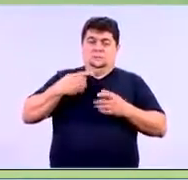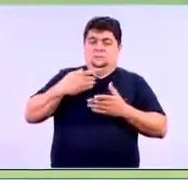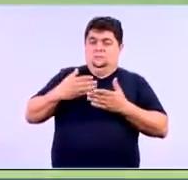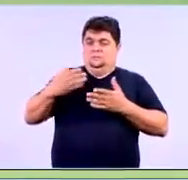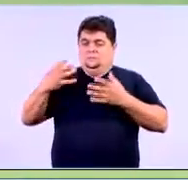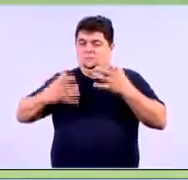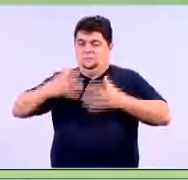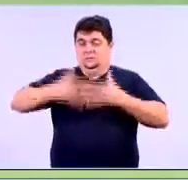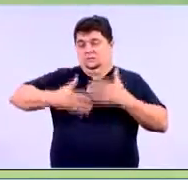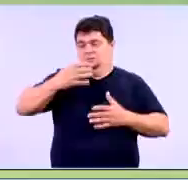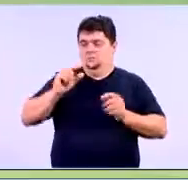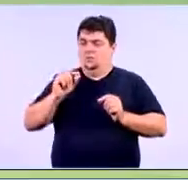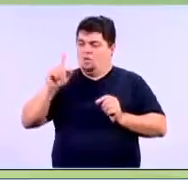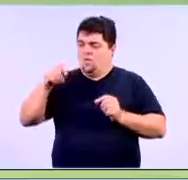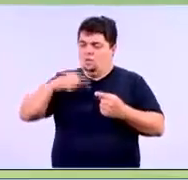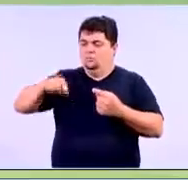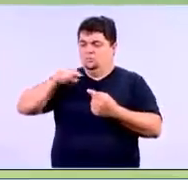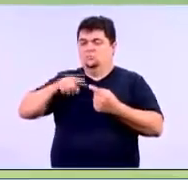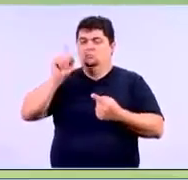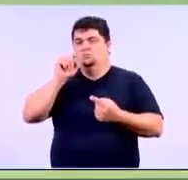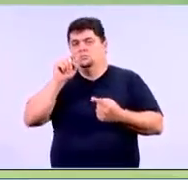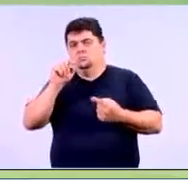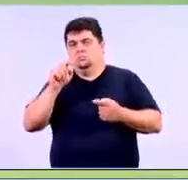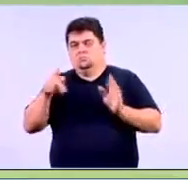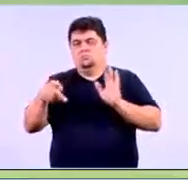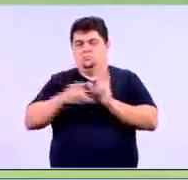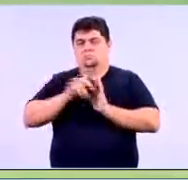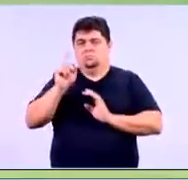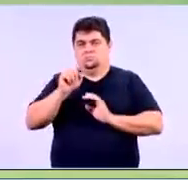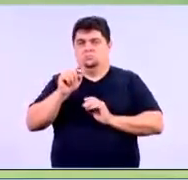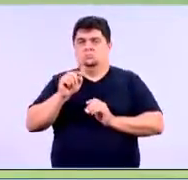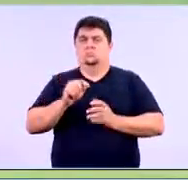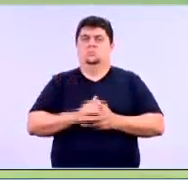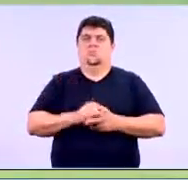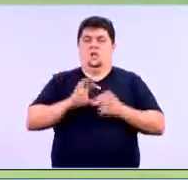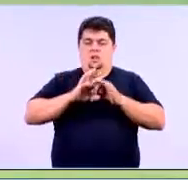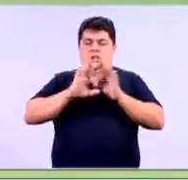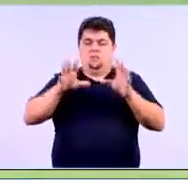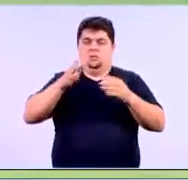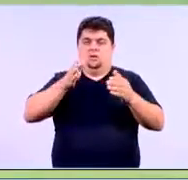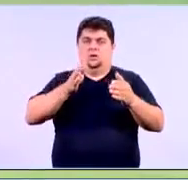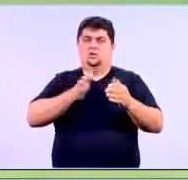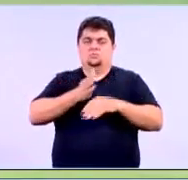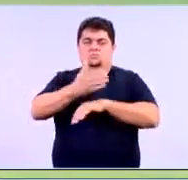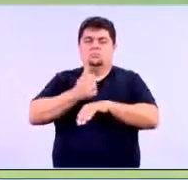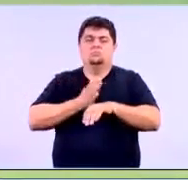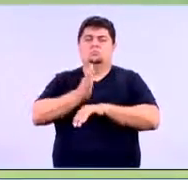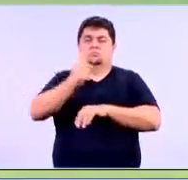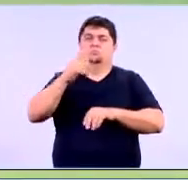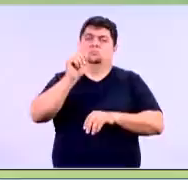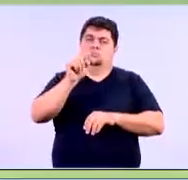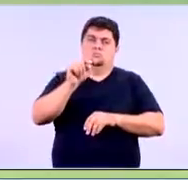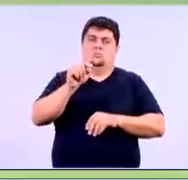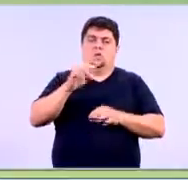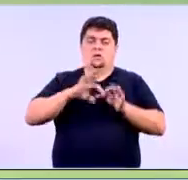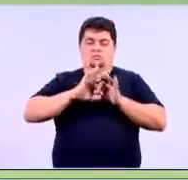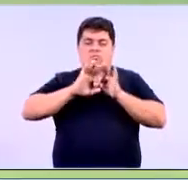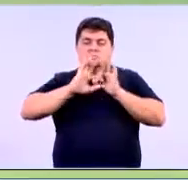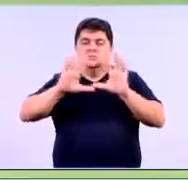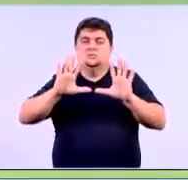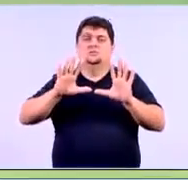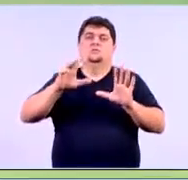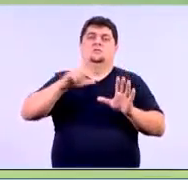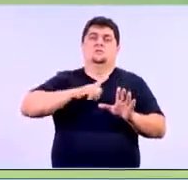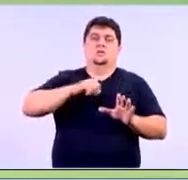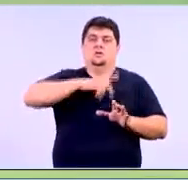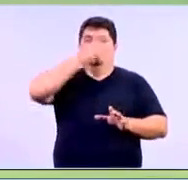Mas é exatamente esse o objetivo do princípio da liberdade de tráfego, é permitir manter a